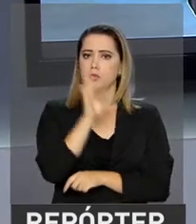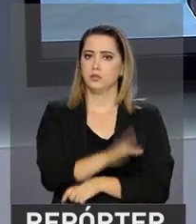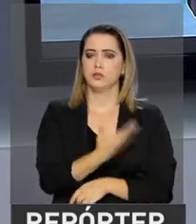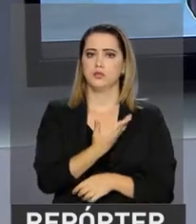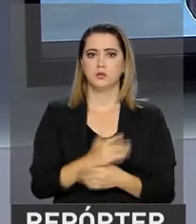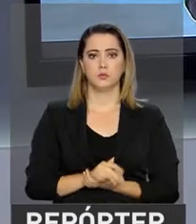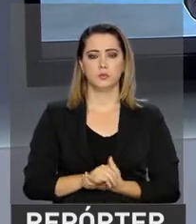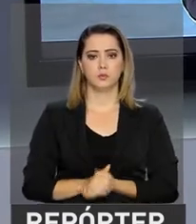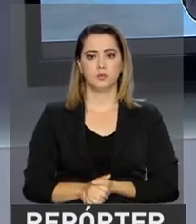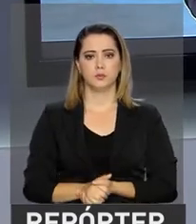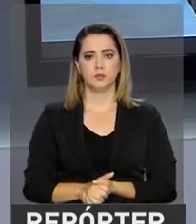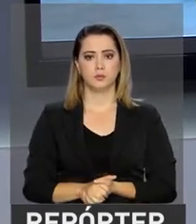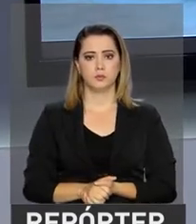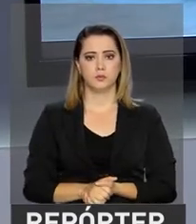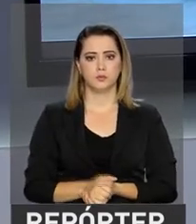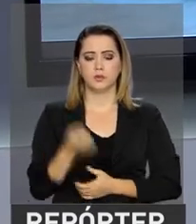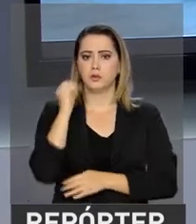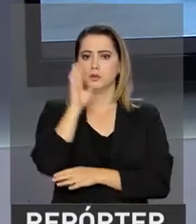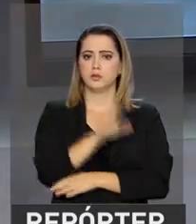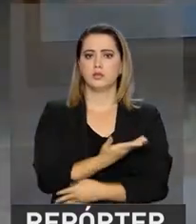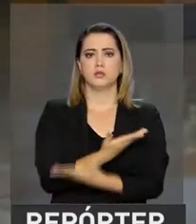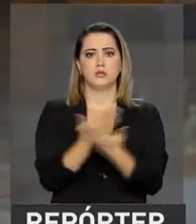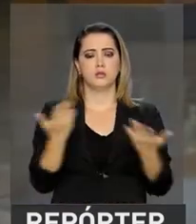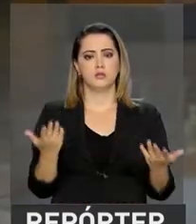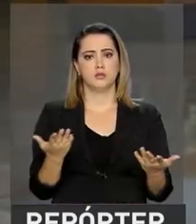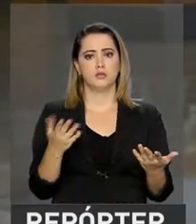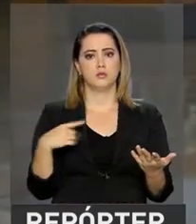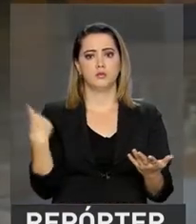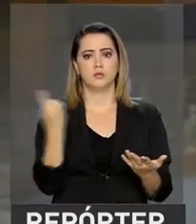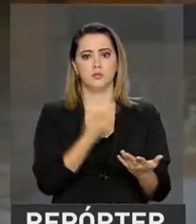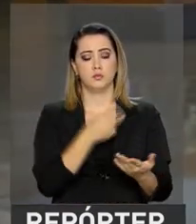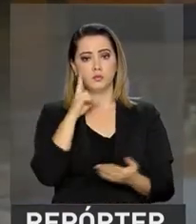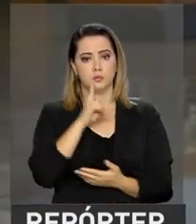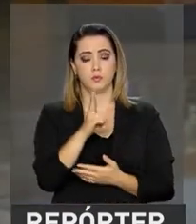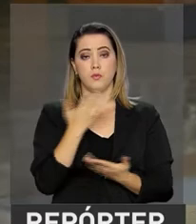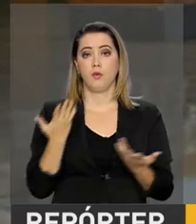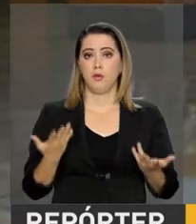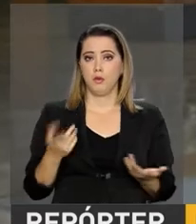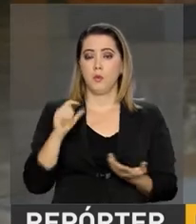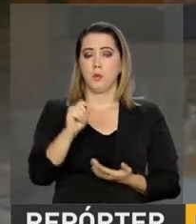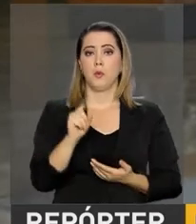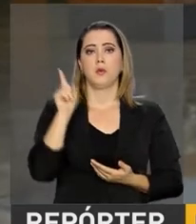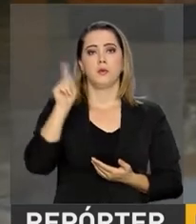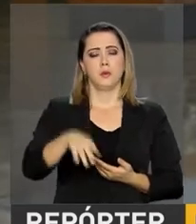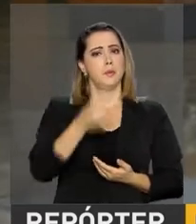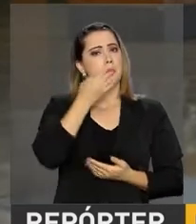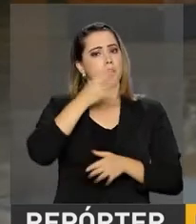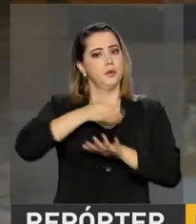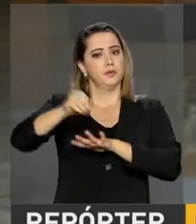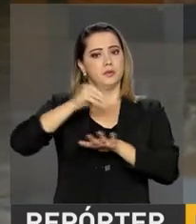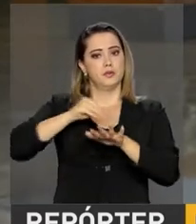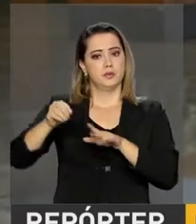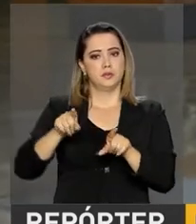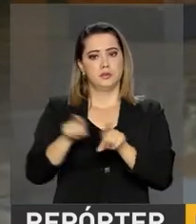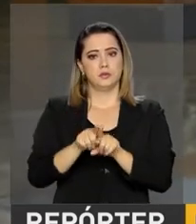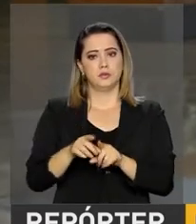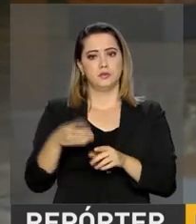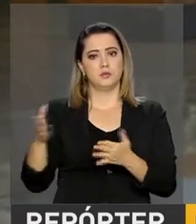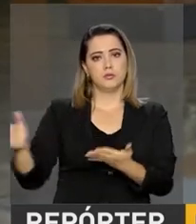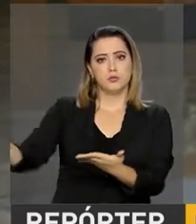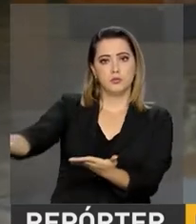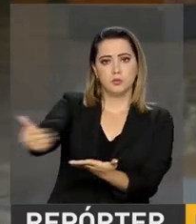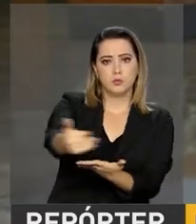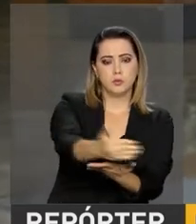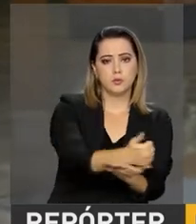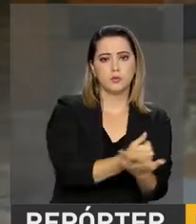mara boa tarde luana boa tanto boa tarde a todos é isso mesmo ano é uma boa notícia a arrecadação